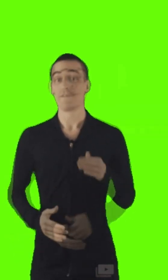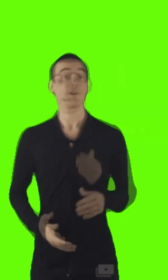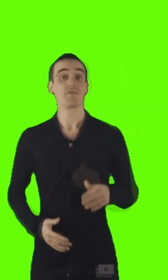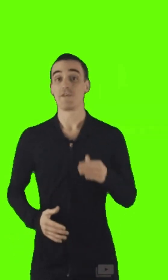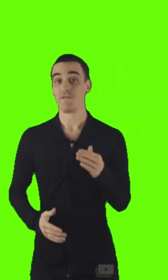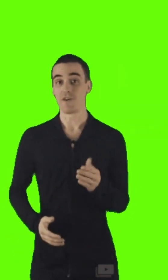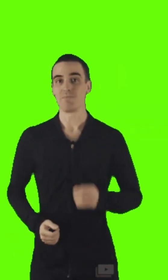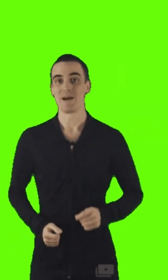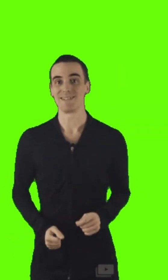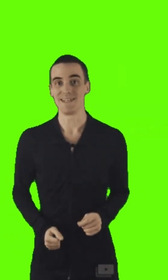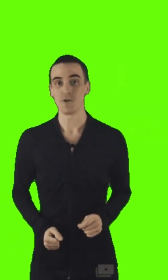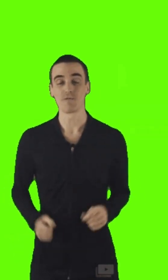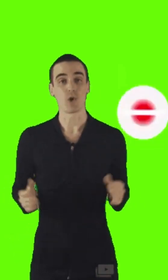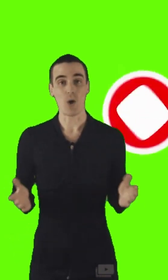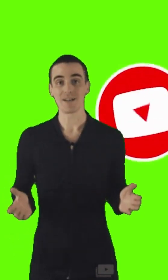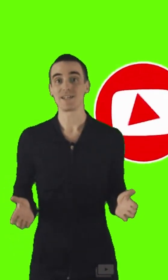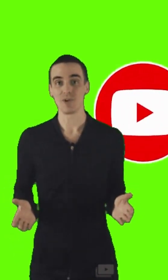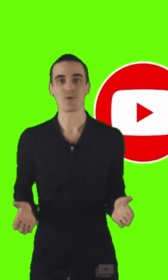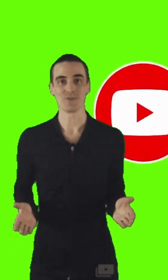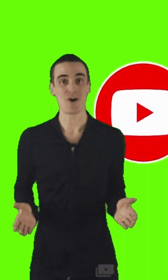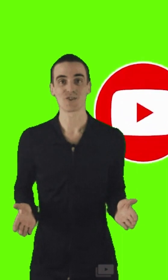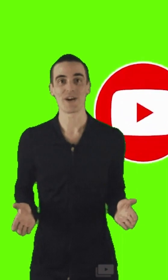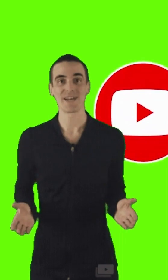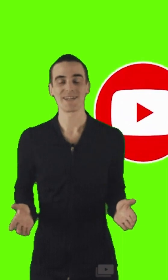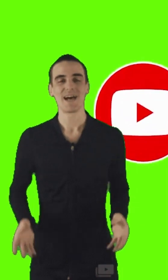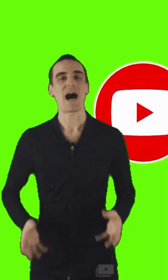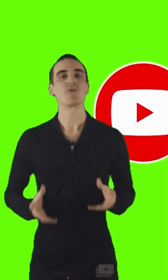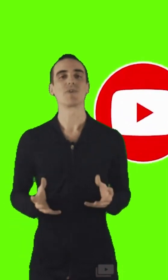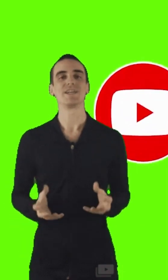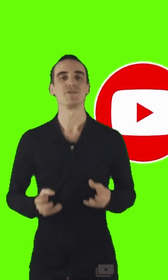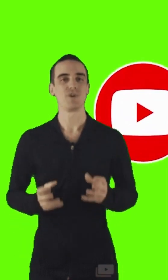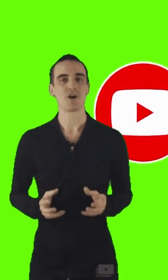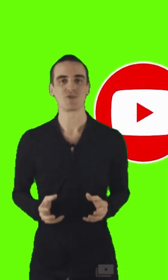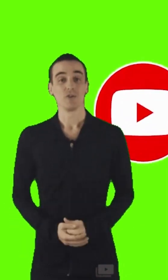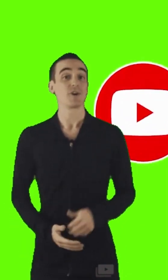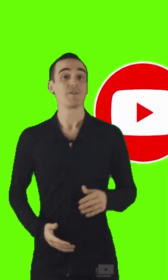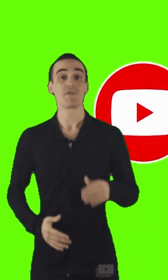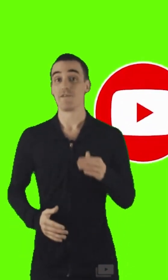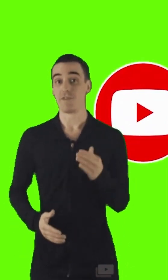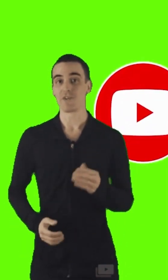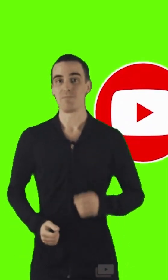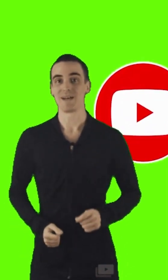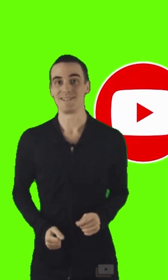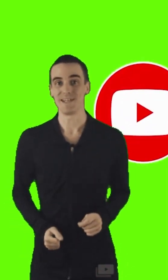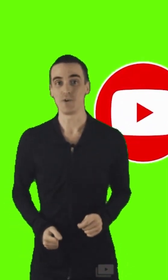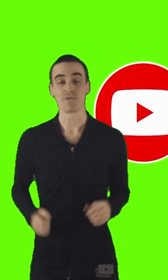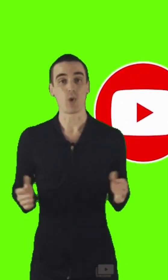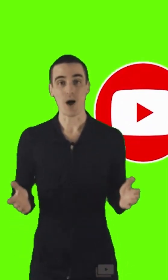avisado de mais vídeos. E deixe seu comentário abaixo o que achou. Obrigado.